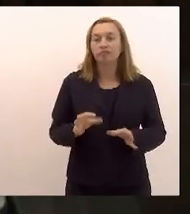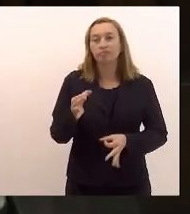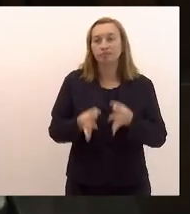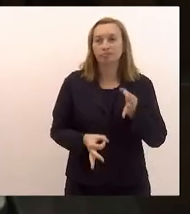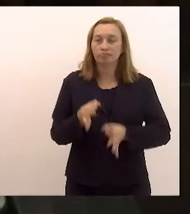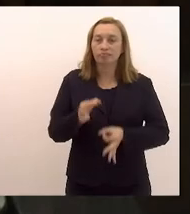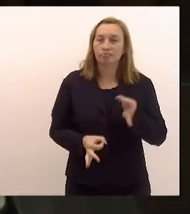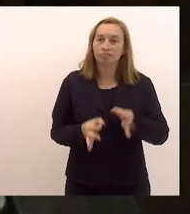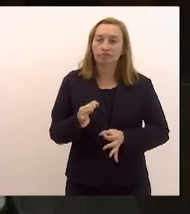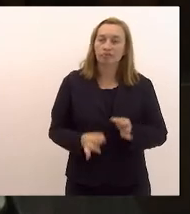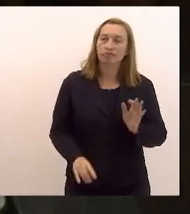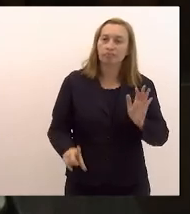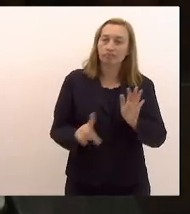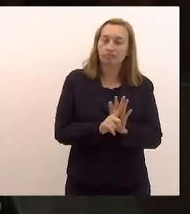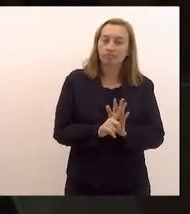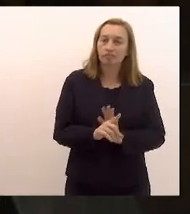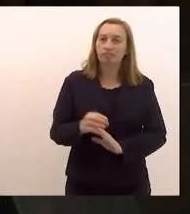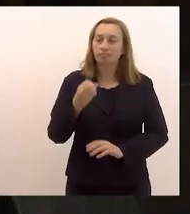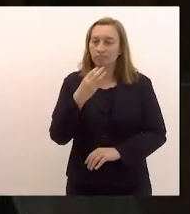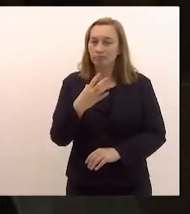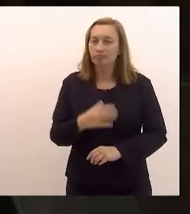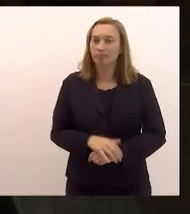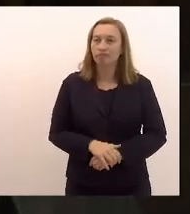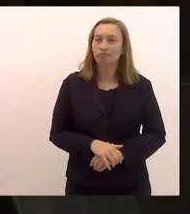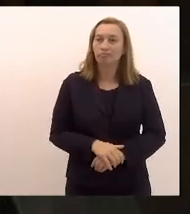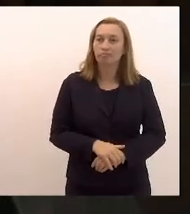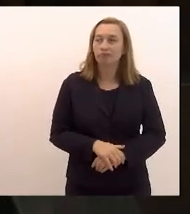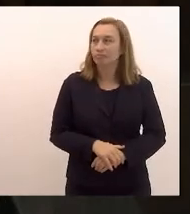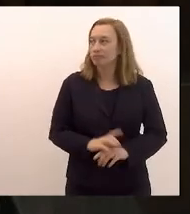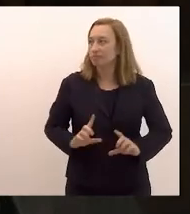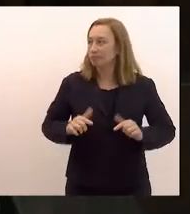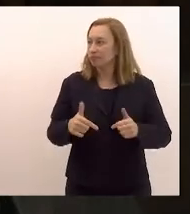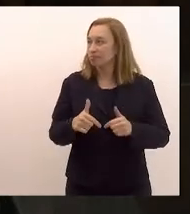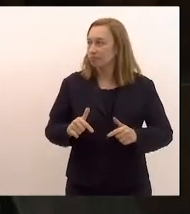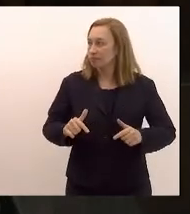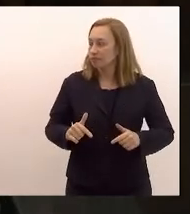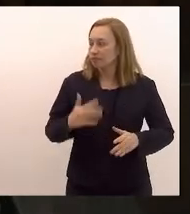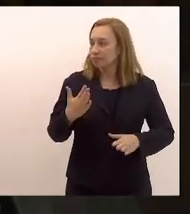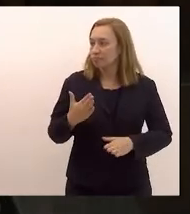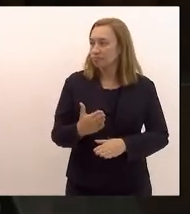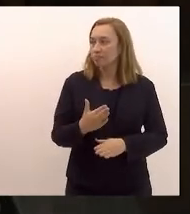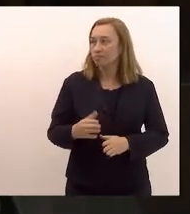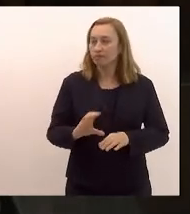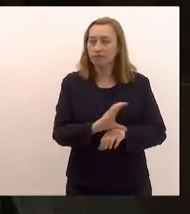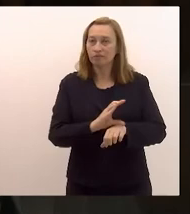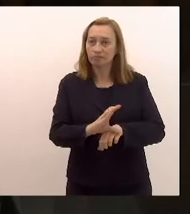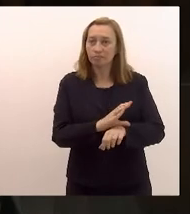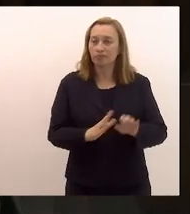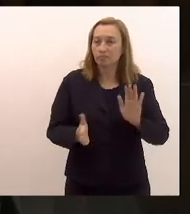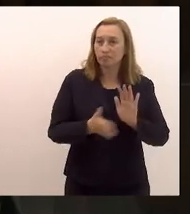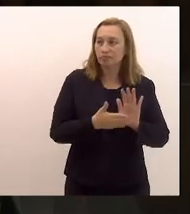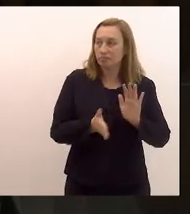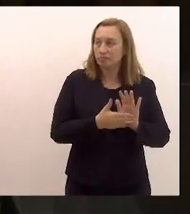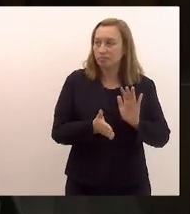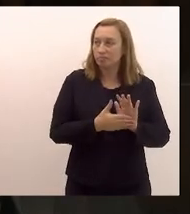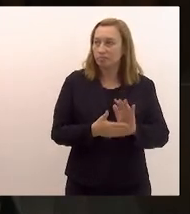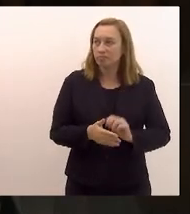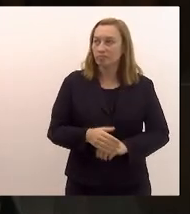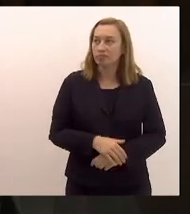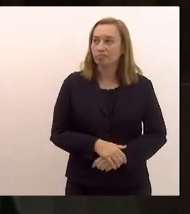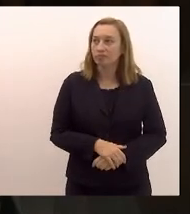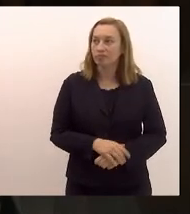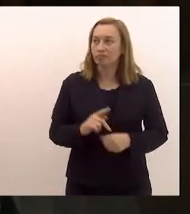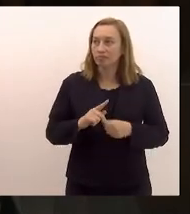lei foi um dos fundamentos no início faquinha julgar improcedente a ação direta de inconstitucionalidade proposta pelo procurador-geral da